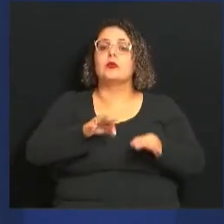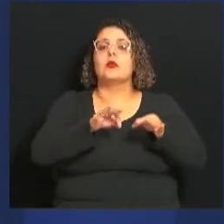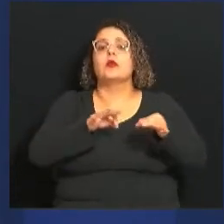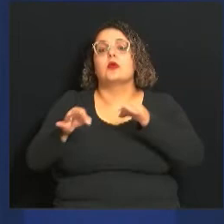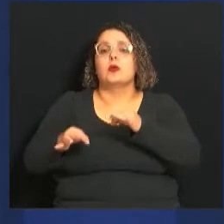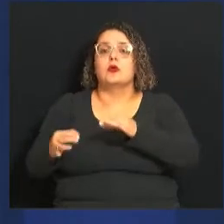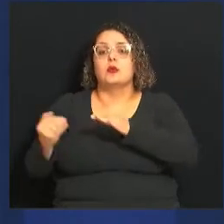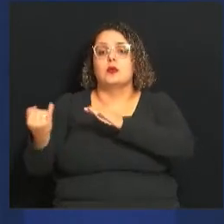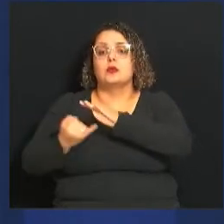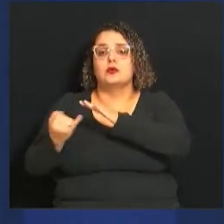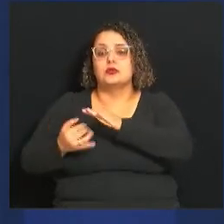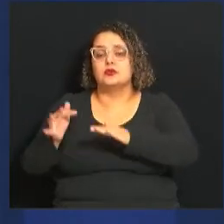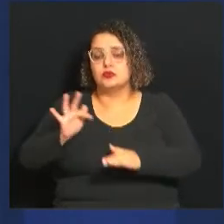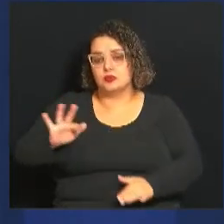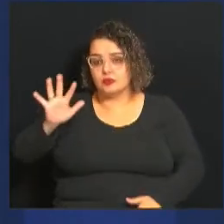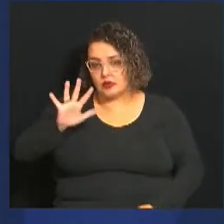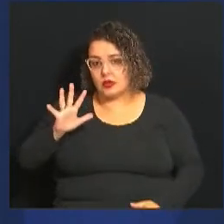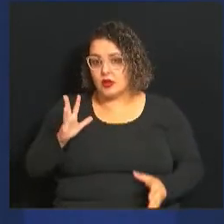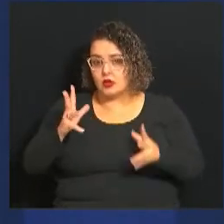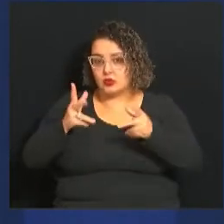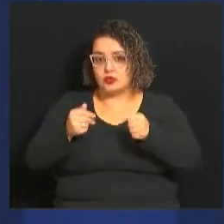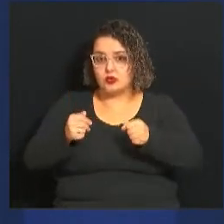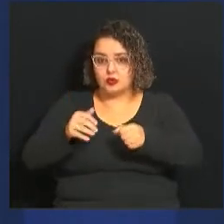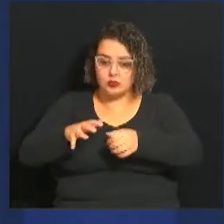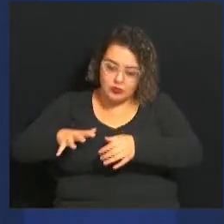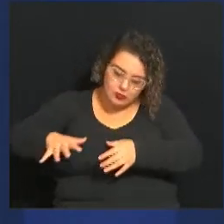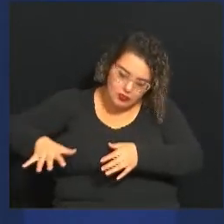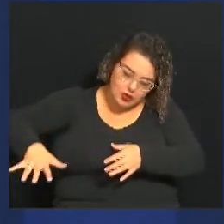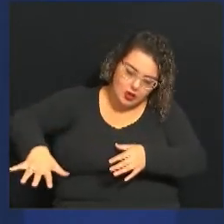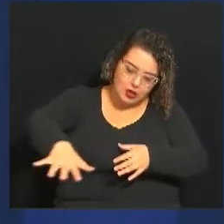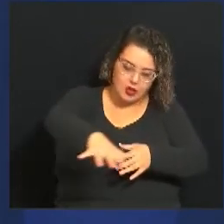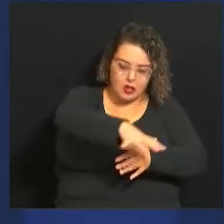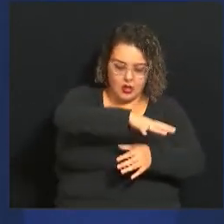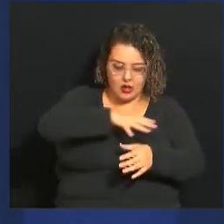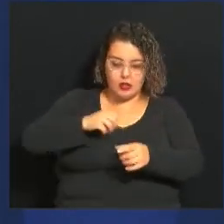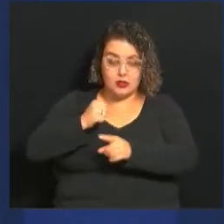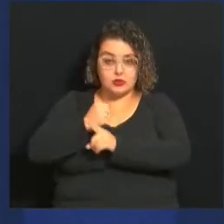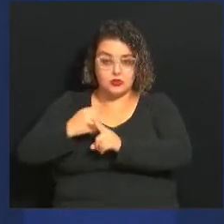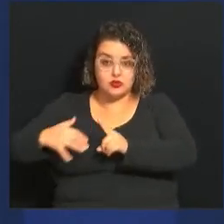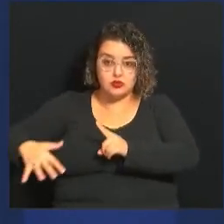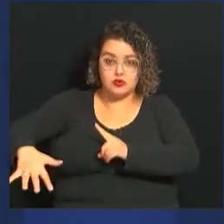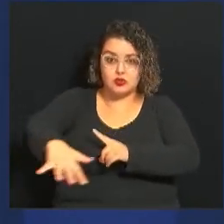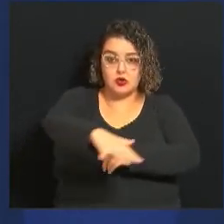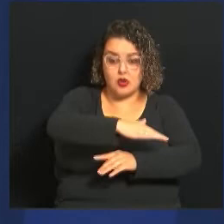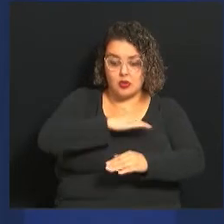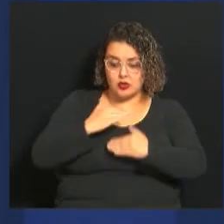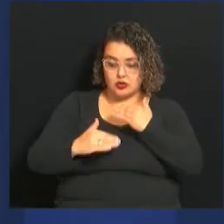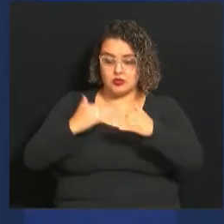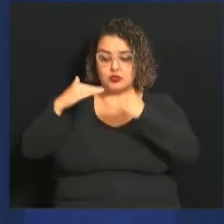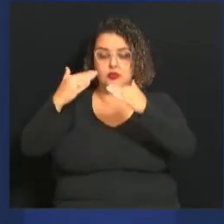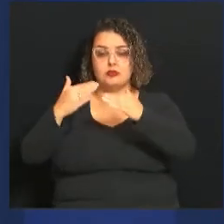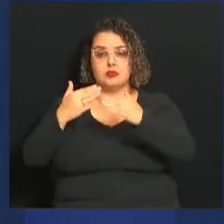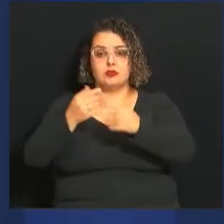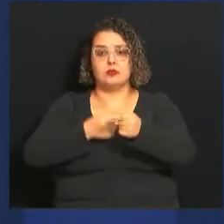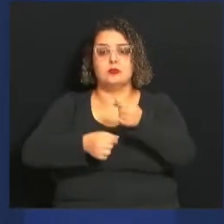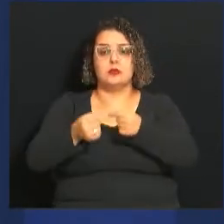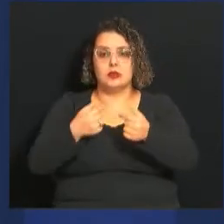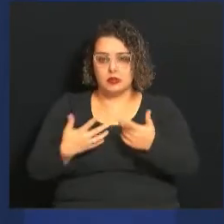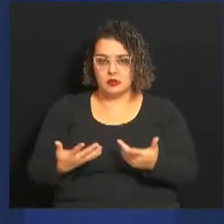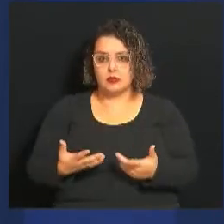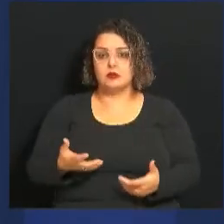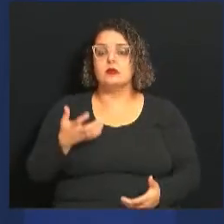Federal, se criou toda uma rede ali de socialização, de desenvolvimento econômico no seu entorno. E a gente